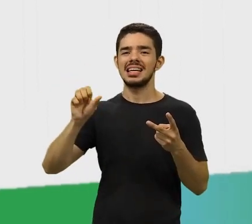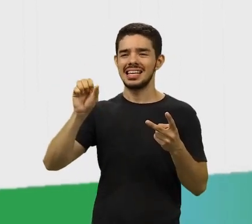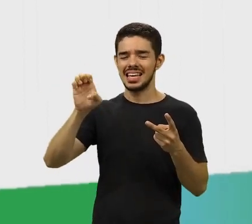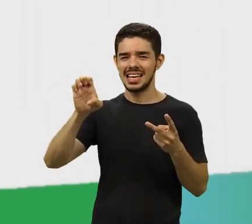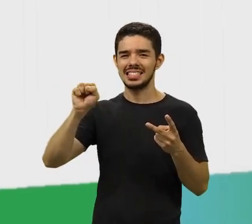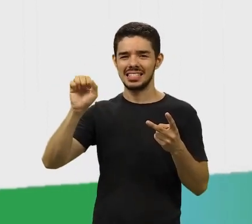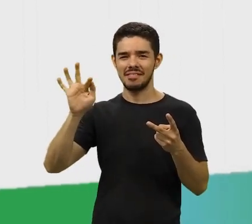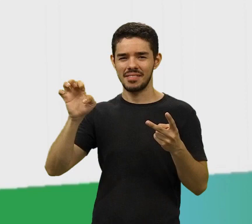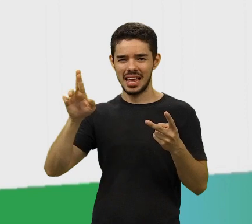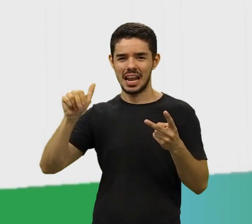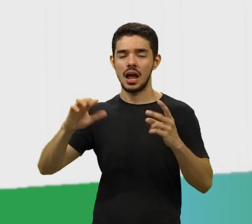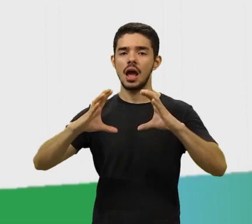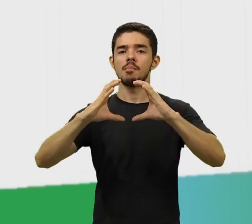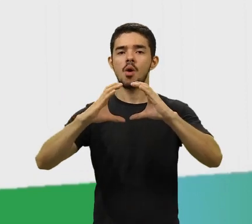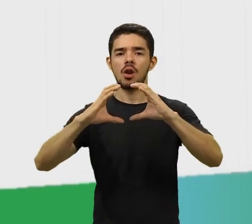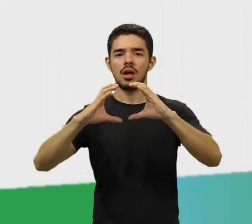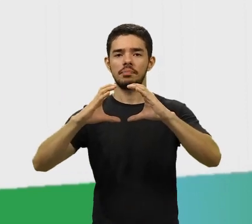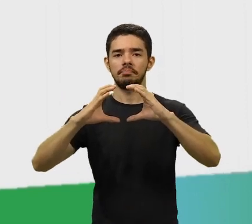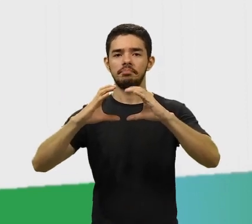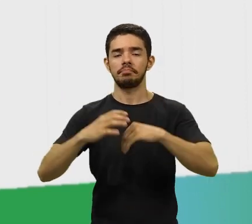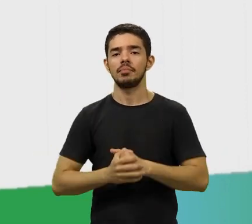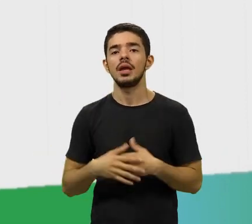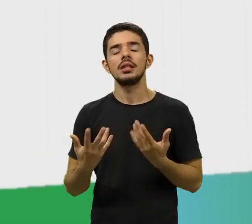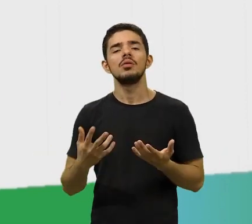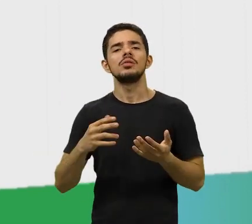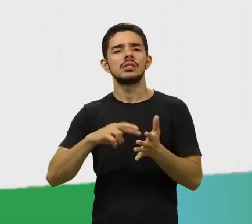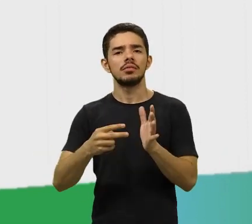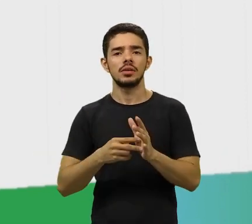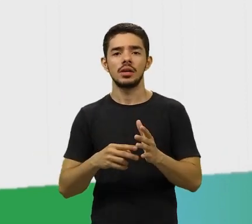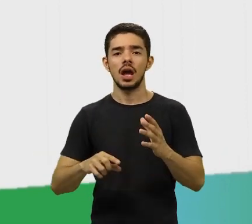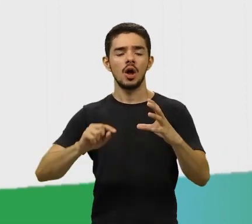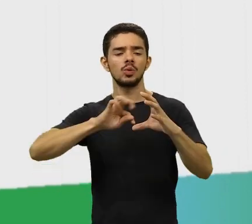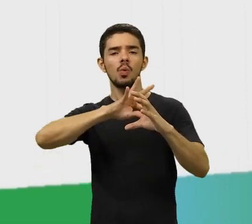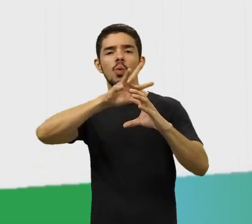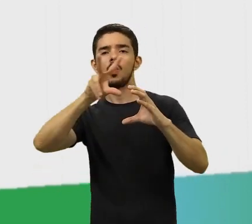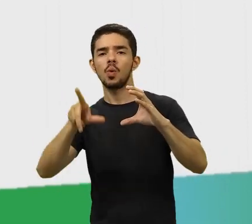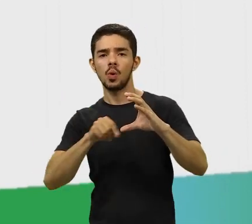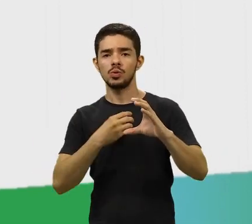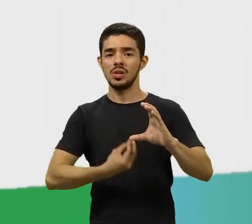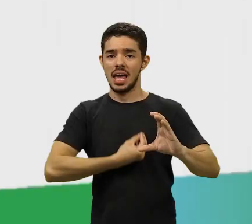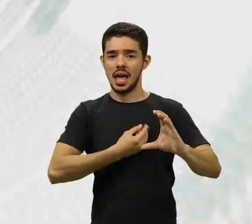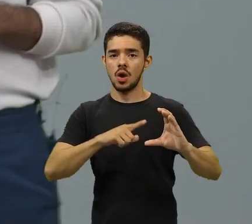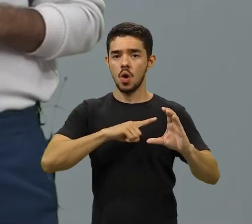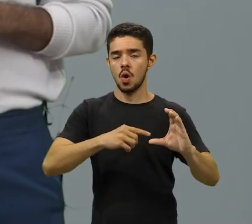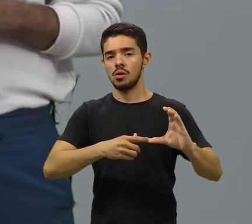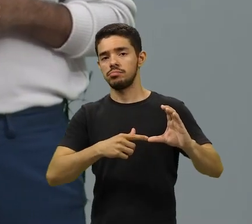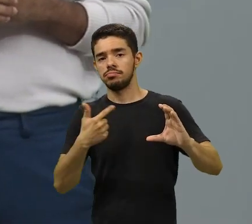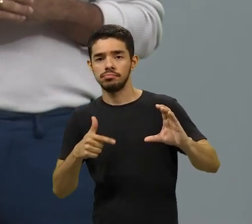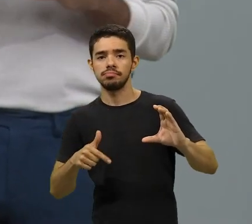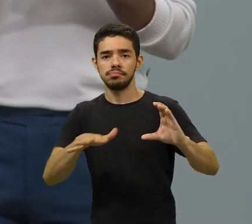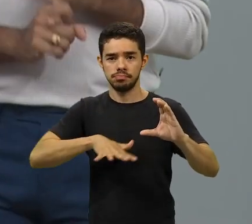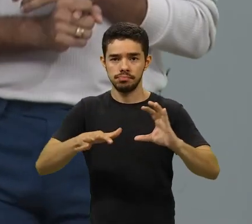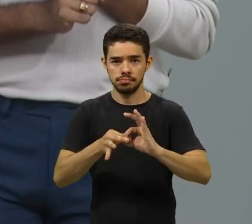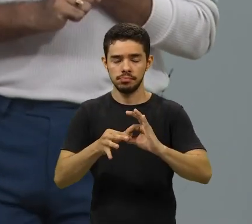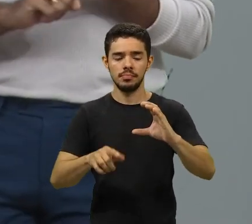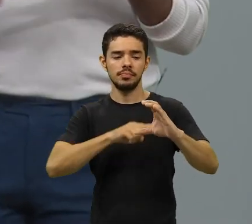circular, certo? E aí nós entendemos que é o conjunto de todos os ecossistemas. Por exemplo, aqui no Brasil nós temos